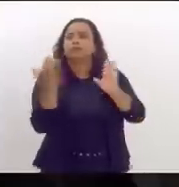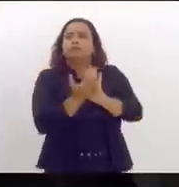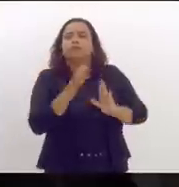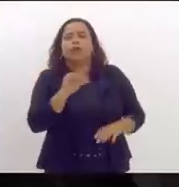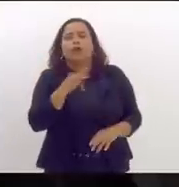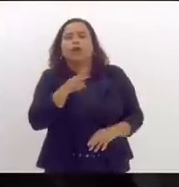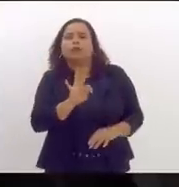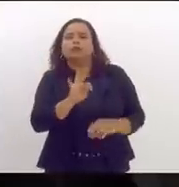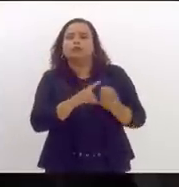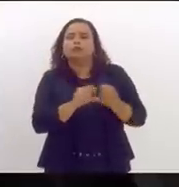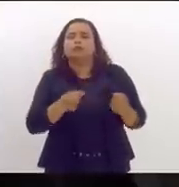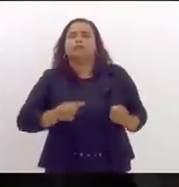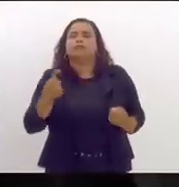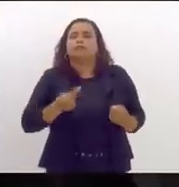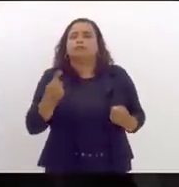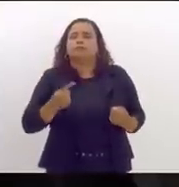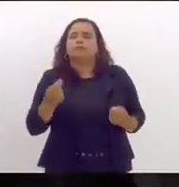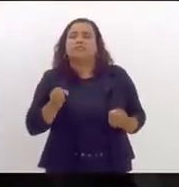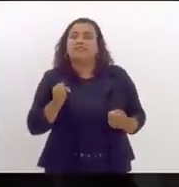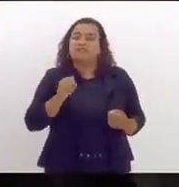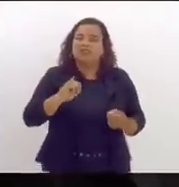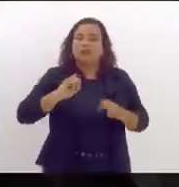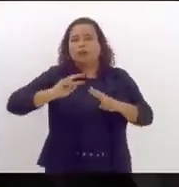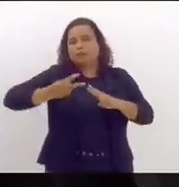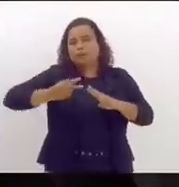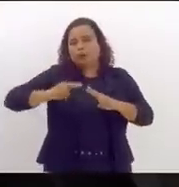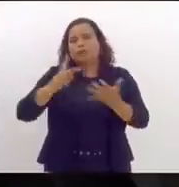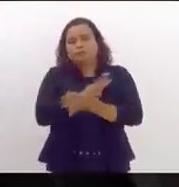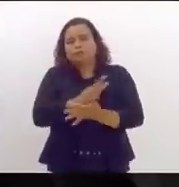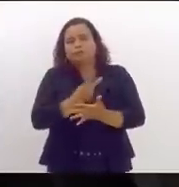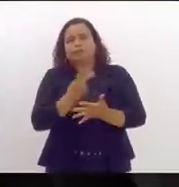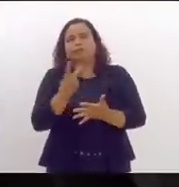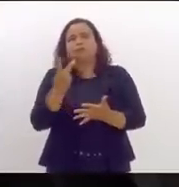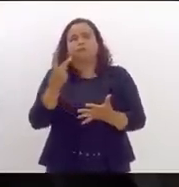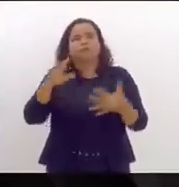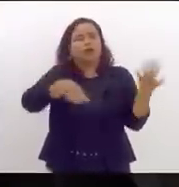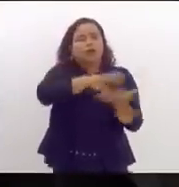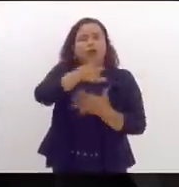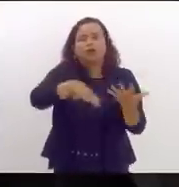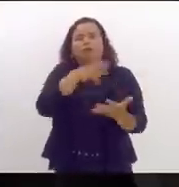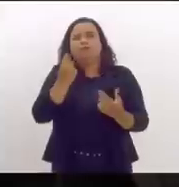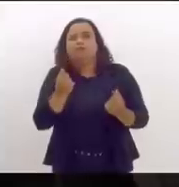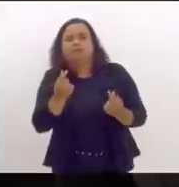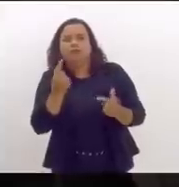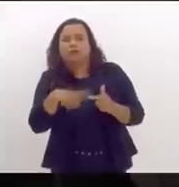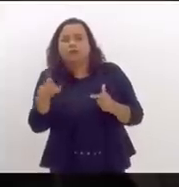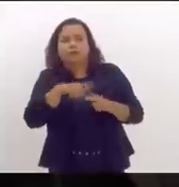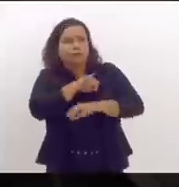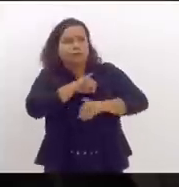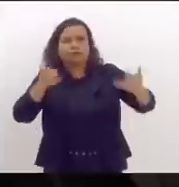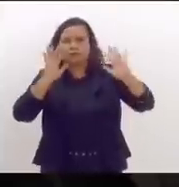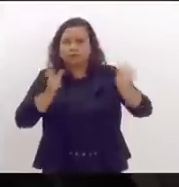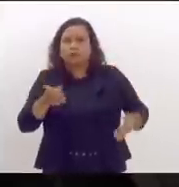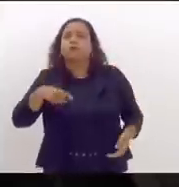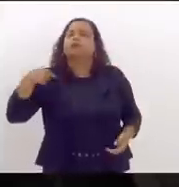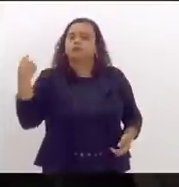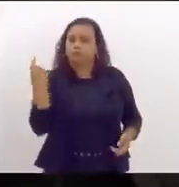caput do artigo primeiro nas hipóteses de calamidade financeira declarada nós